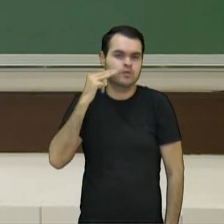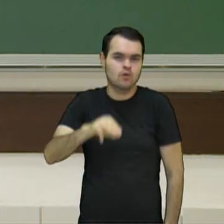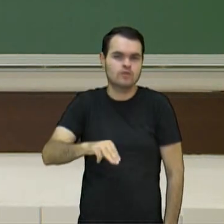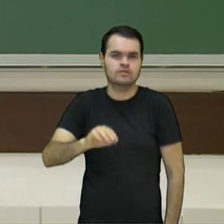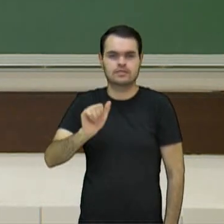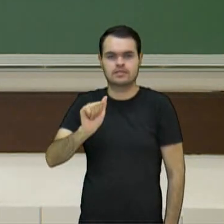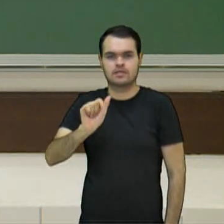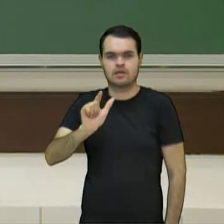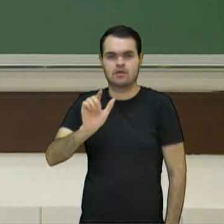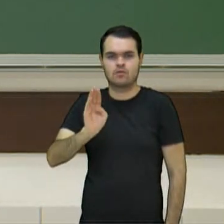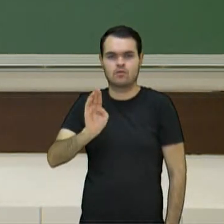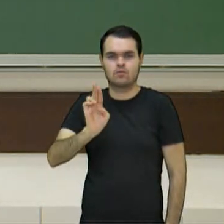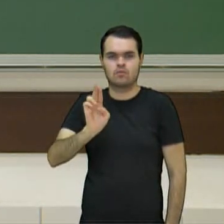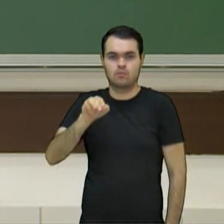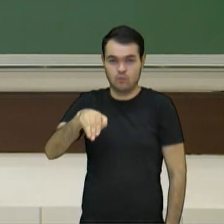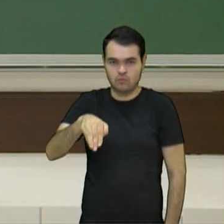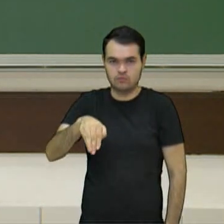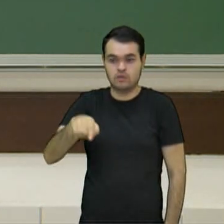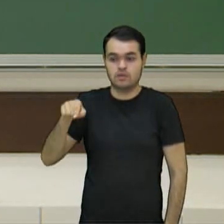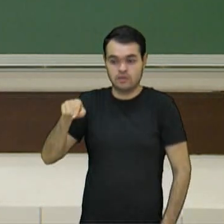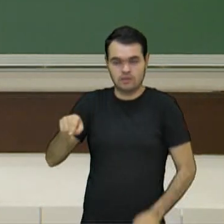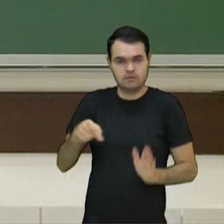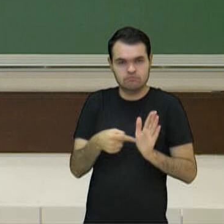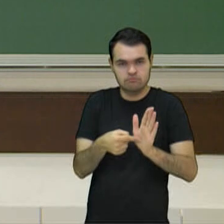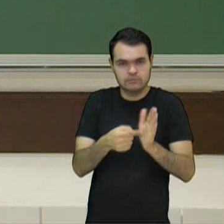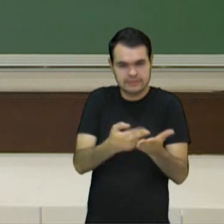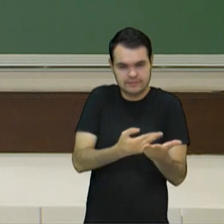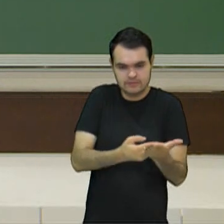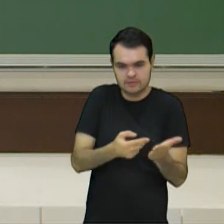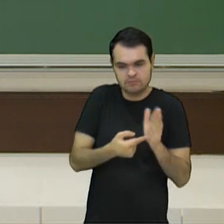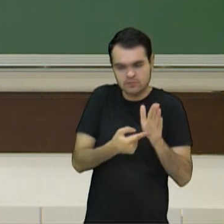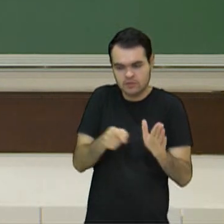indicada como a mulher cantora mais rica do mundo.